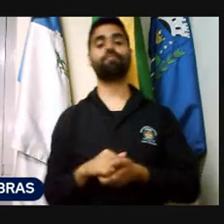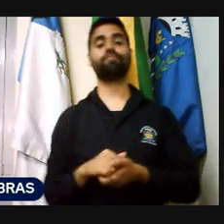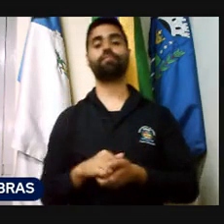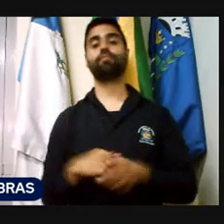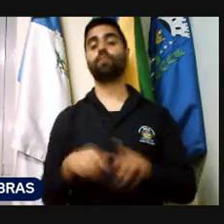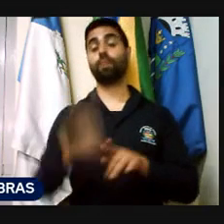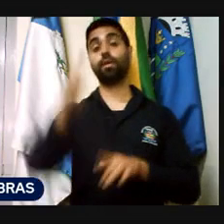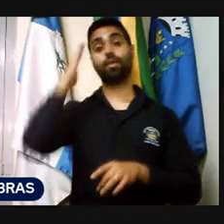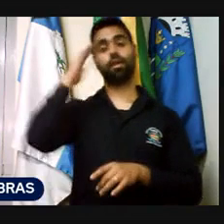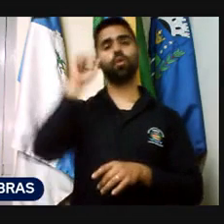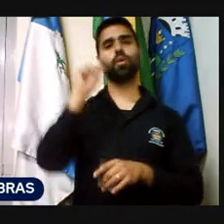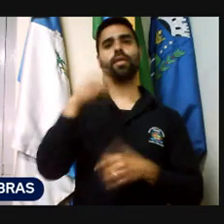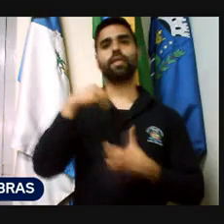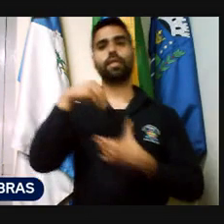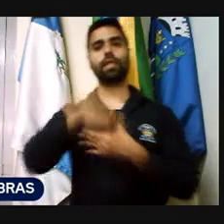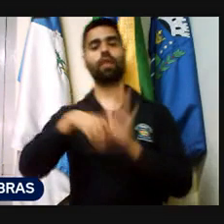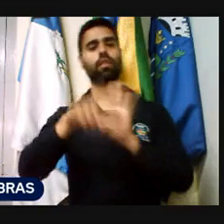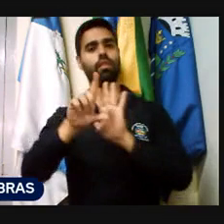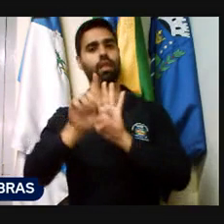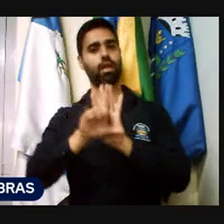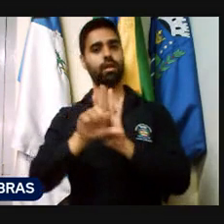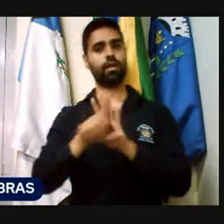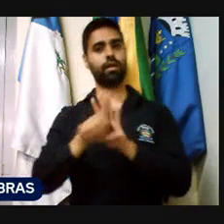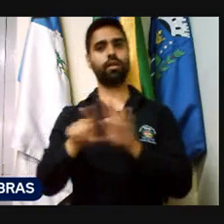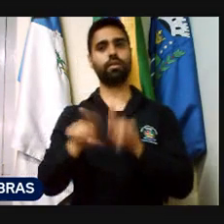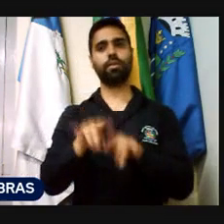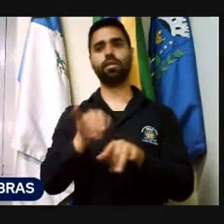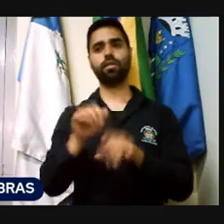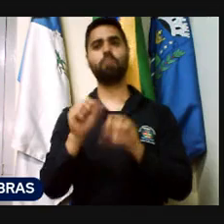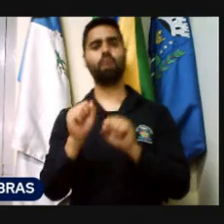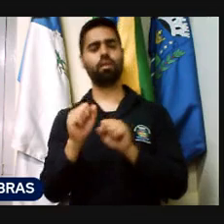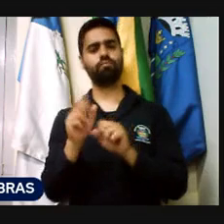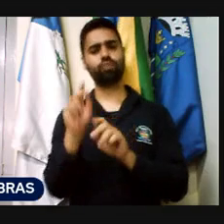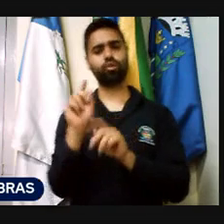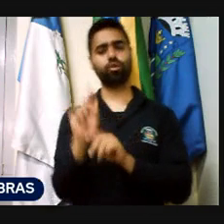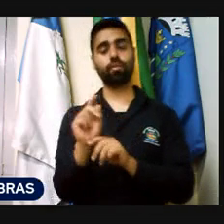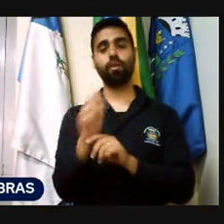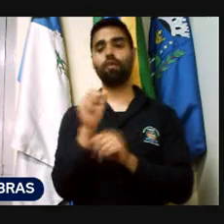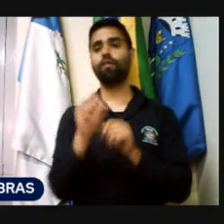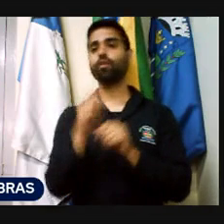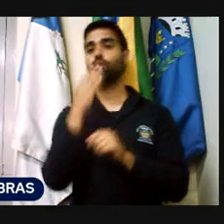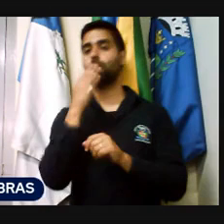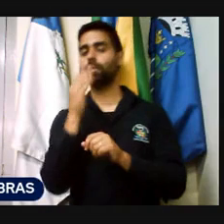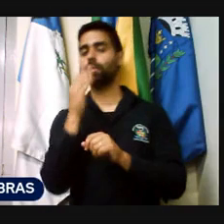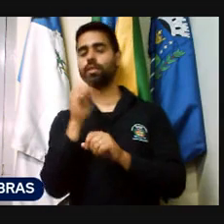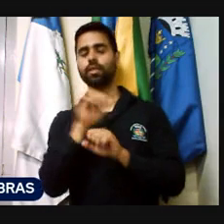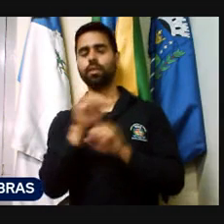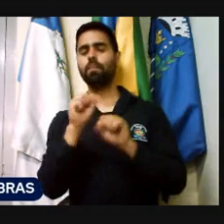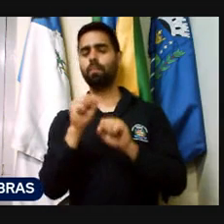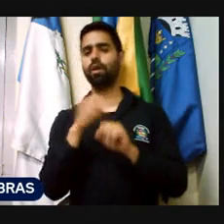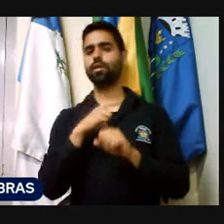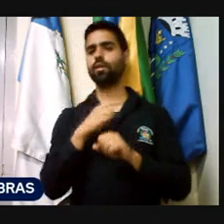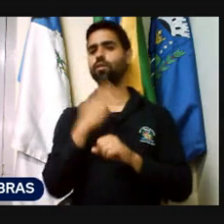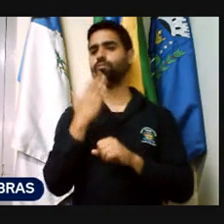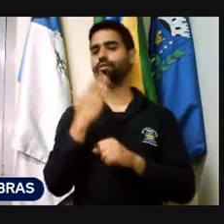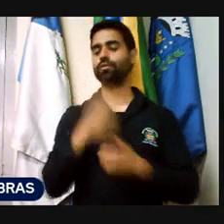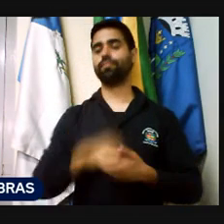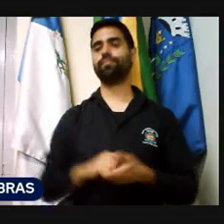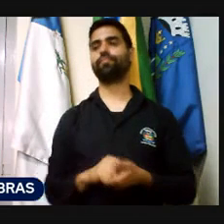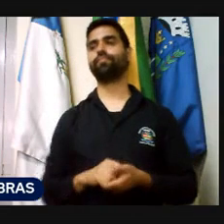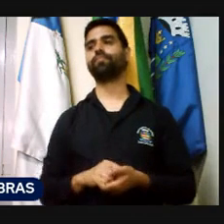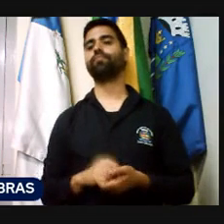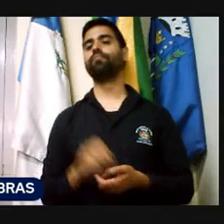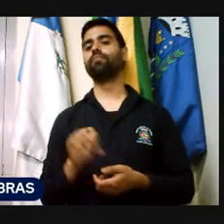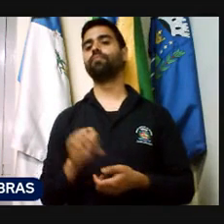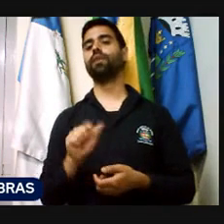Entendo que dentro da legalidade e também das condições financeiras, solicita que seja analisada esta reivindicação. Sala